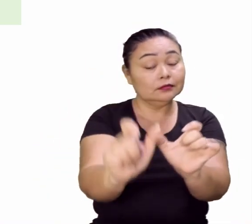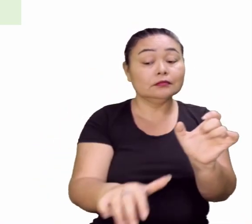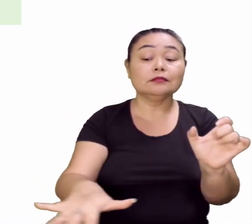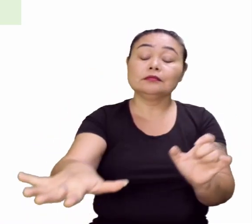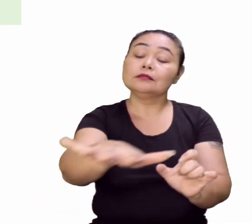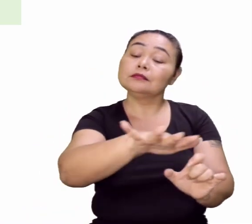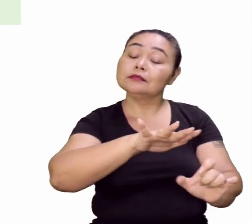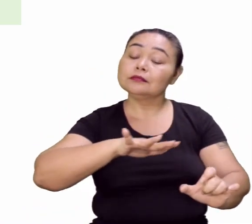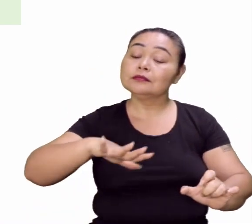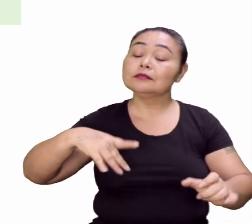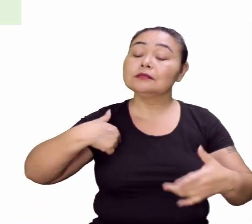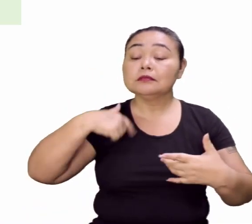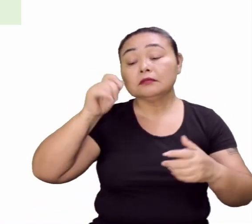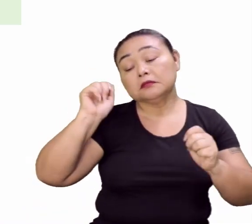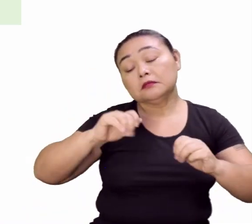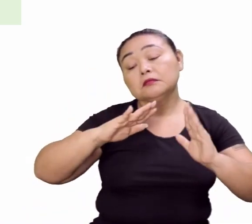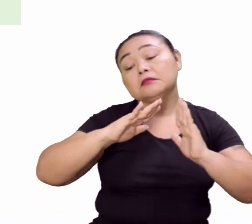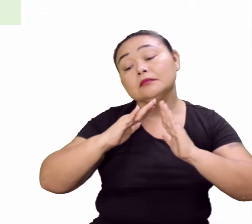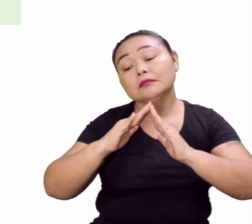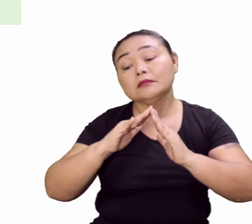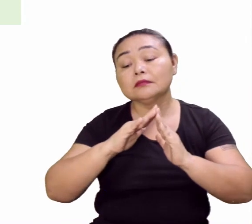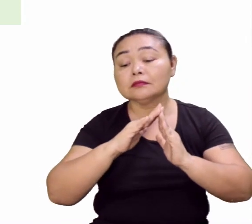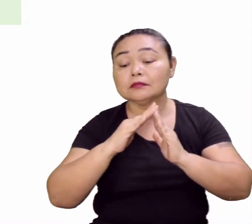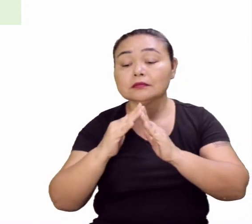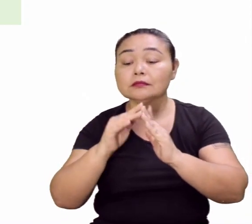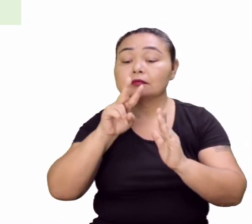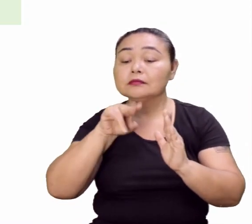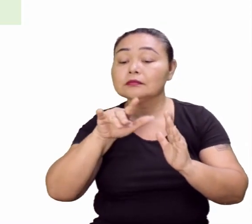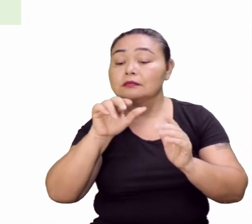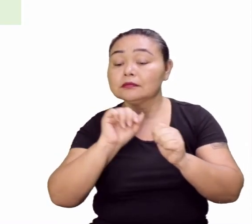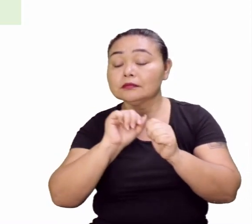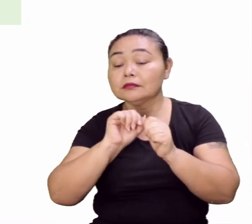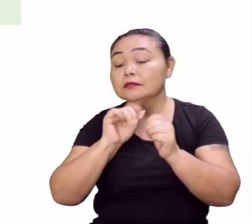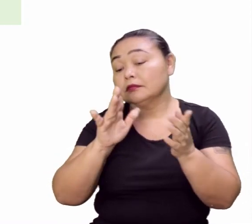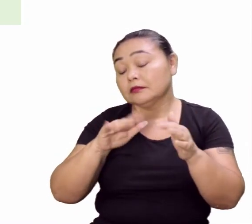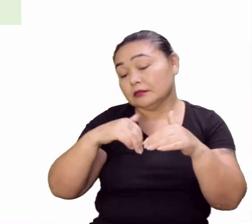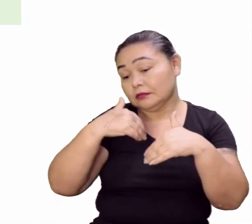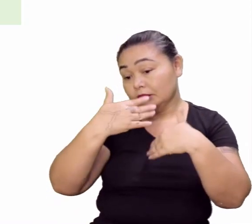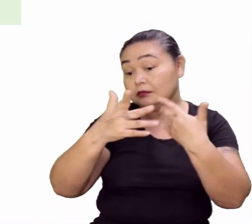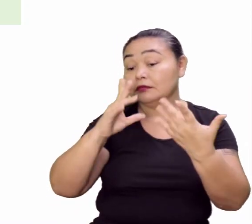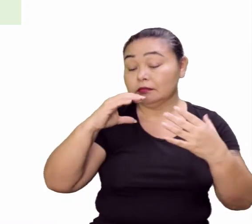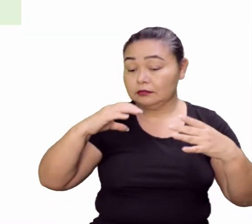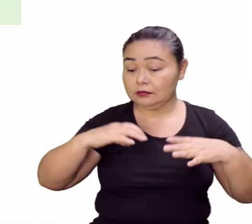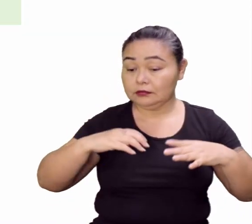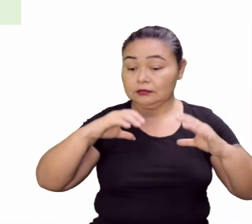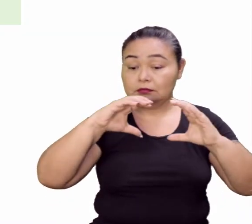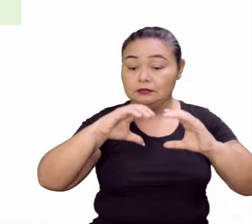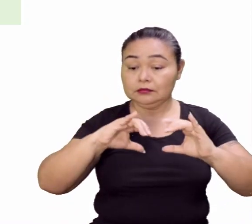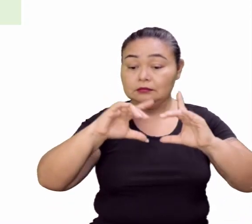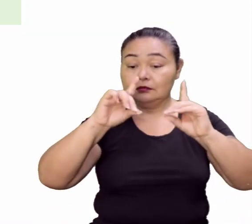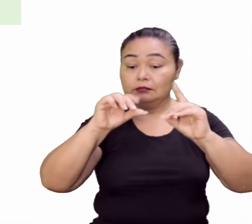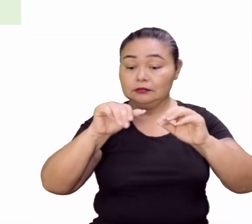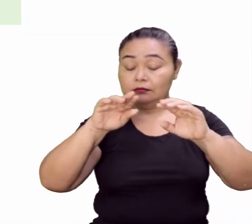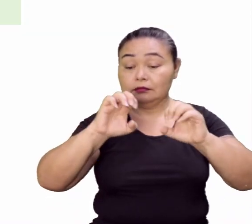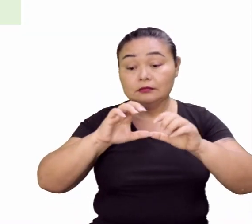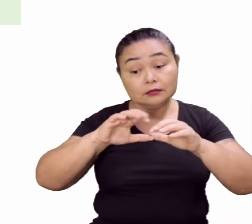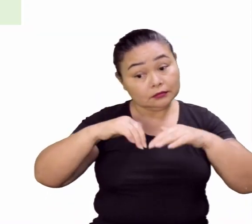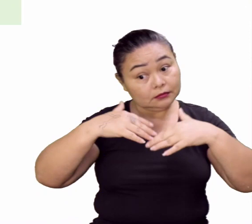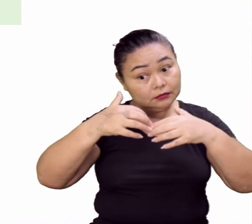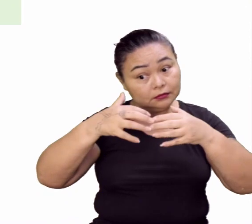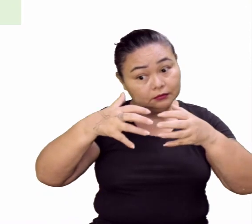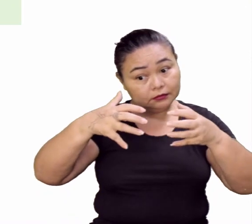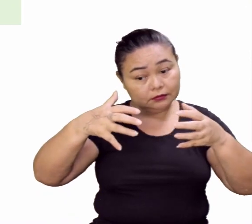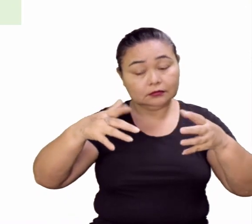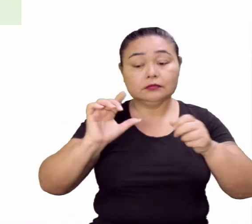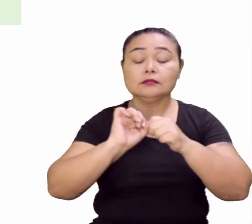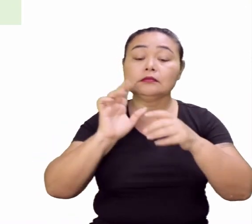espaço urbano pode ser uma vila, pode ser um vilarejo, mas para ser cidade é uma situação um pouco maior, né? Muito